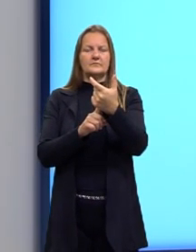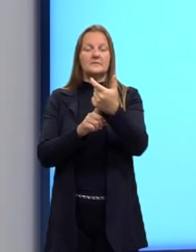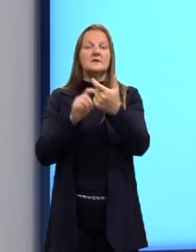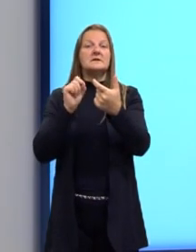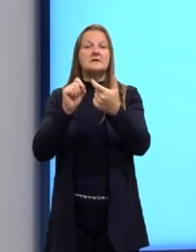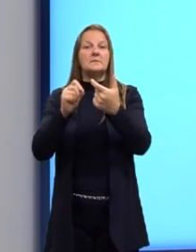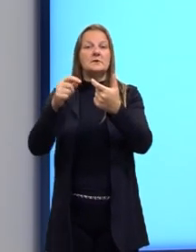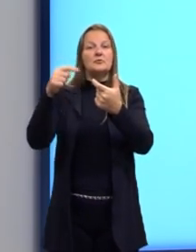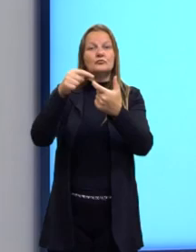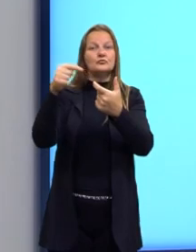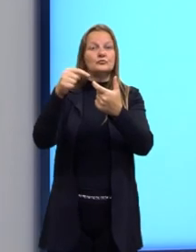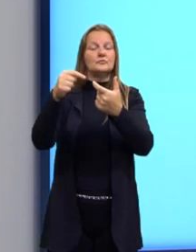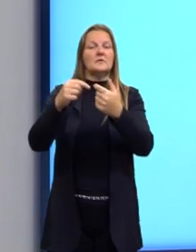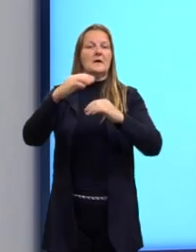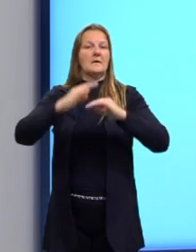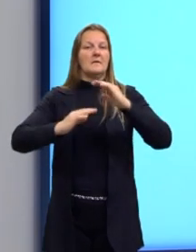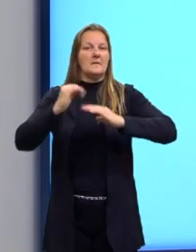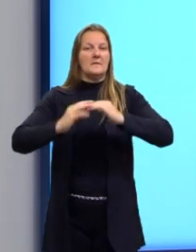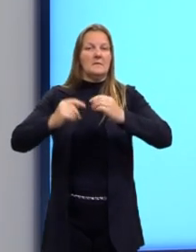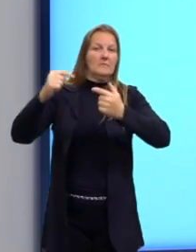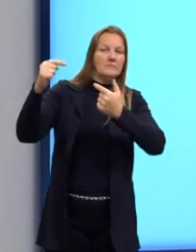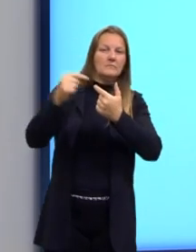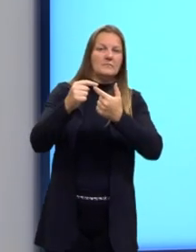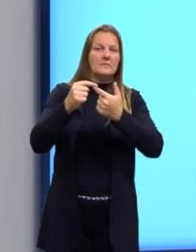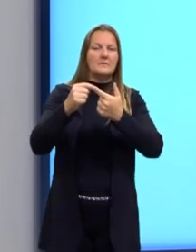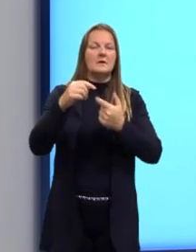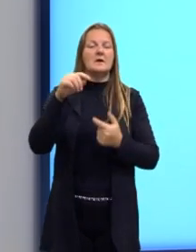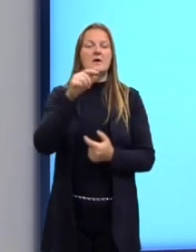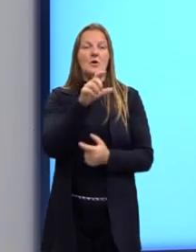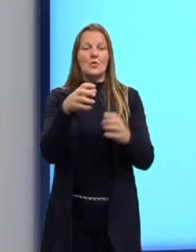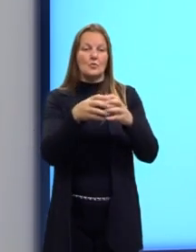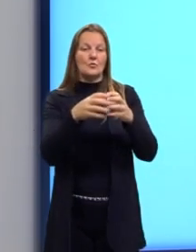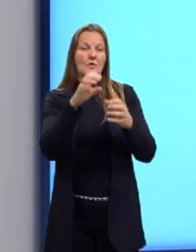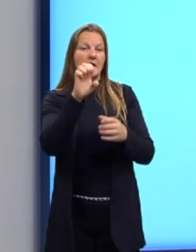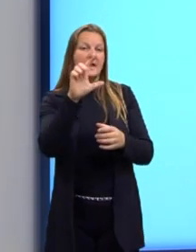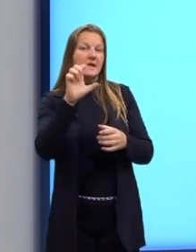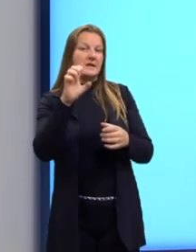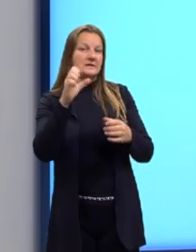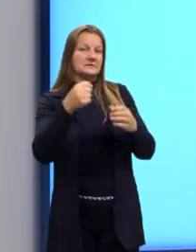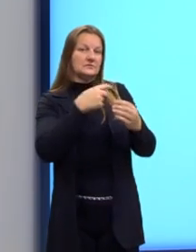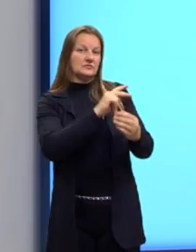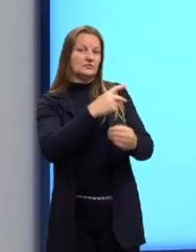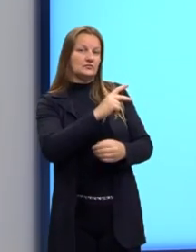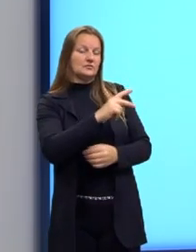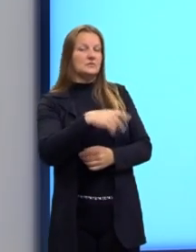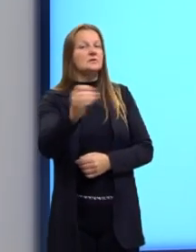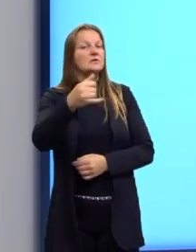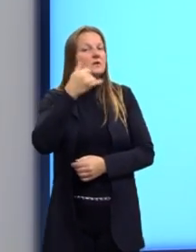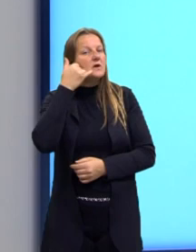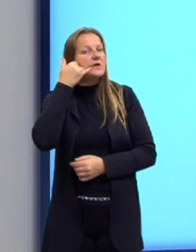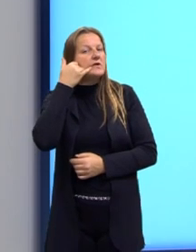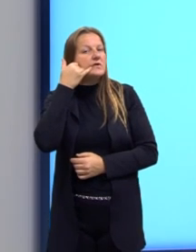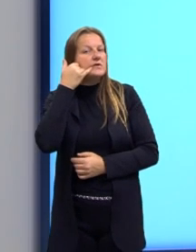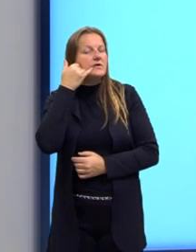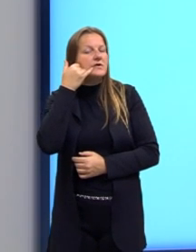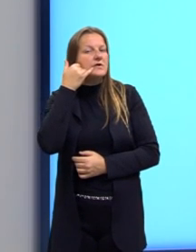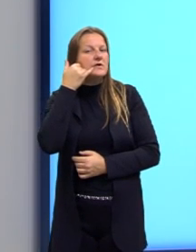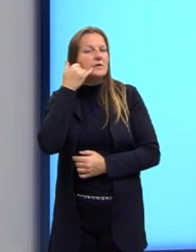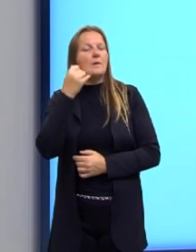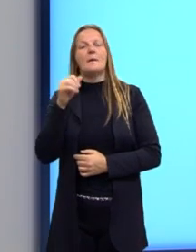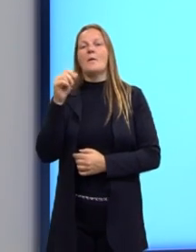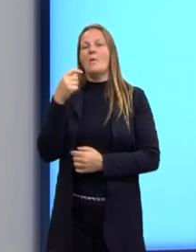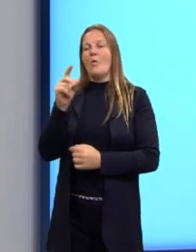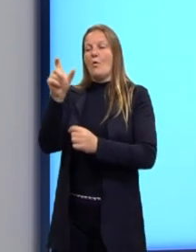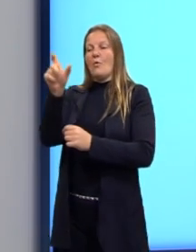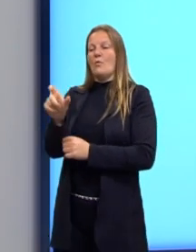certo ó eles ligaram ou telefonaram para quem Para mulher Então esse